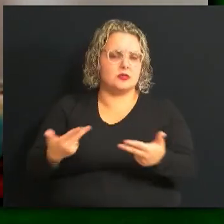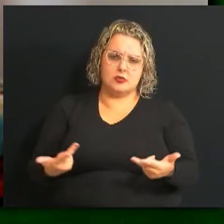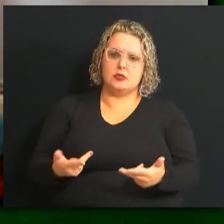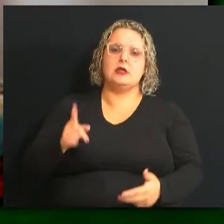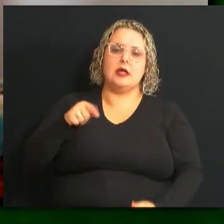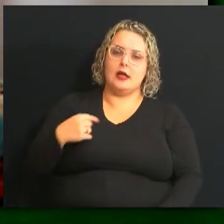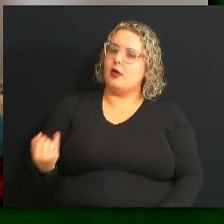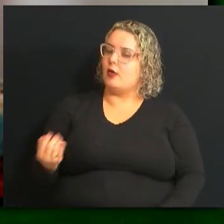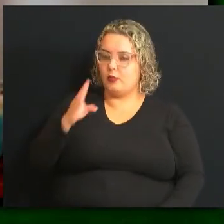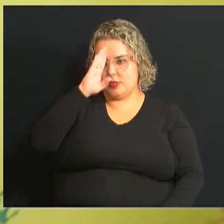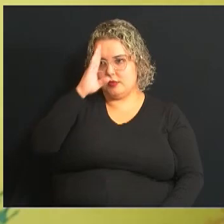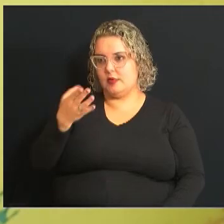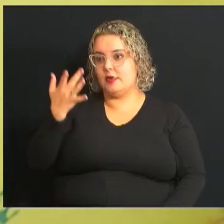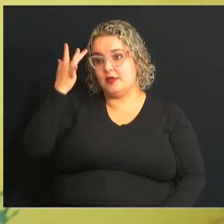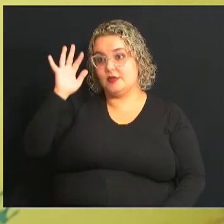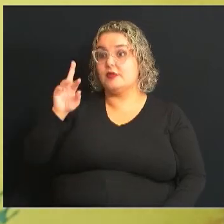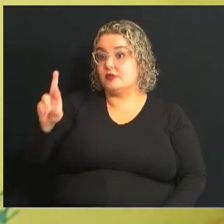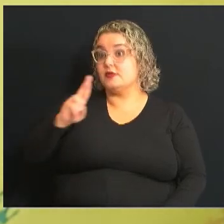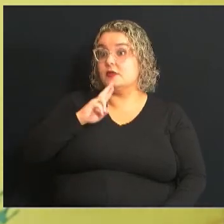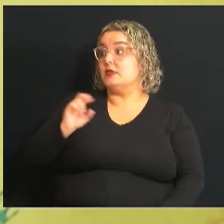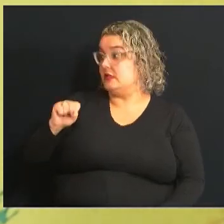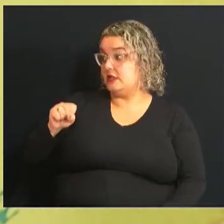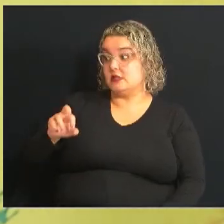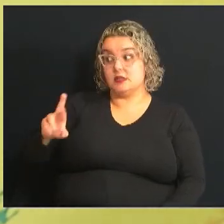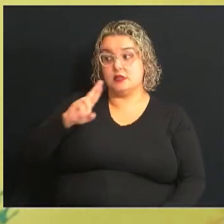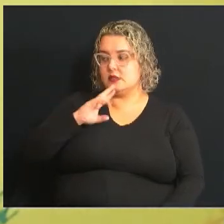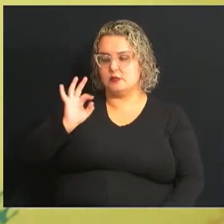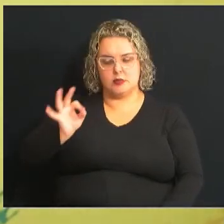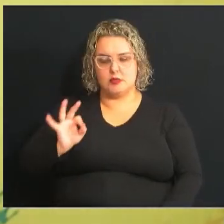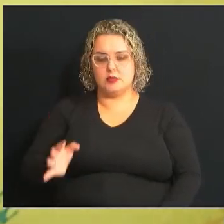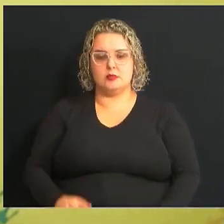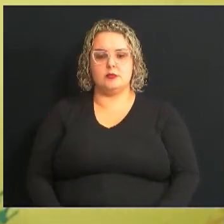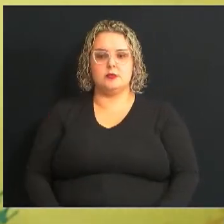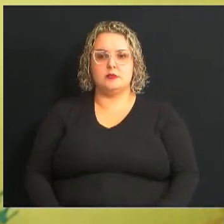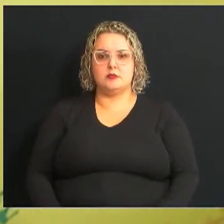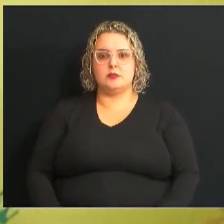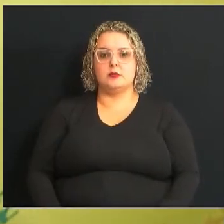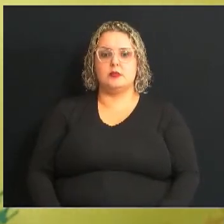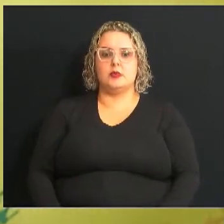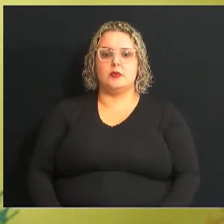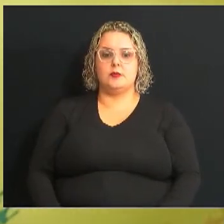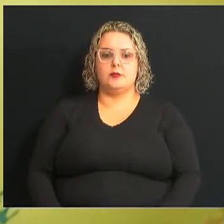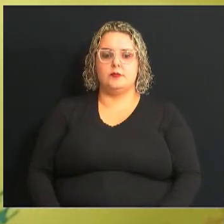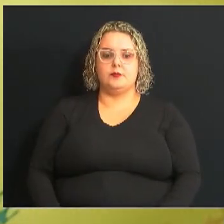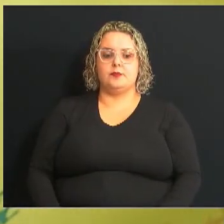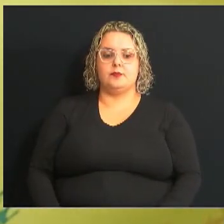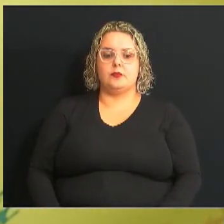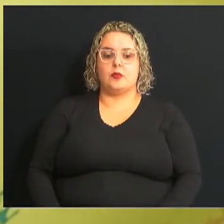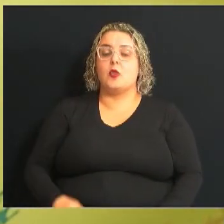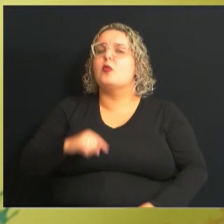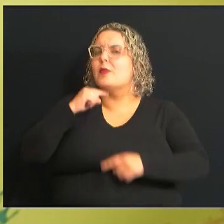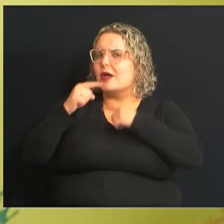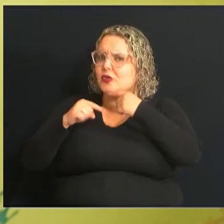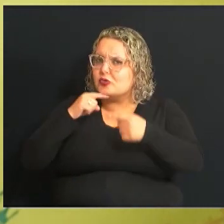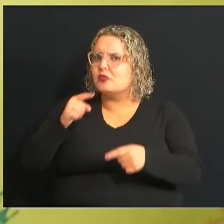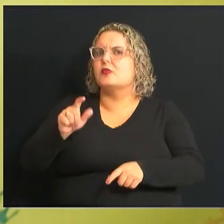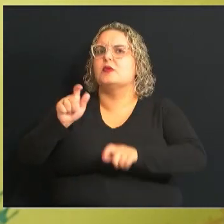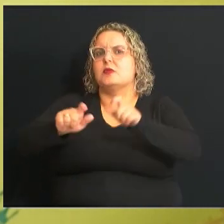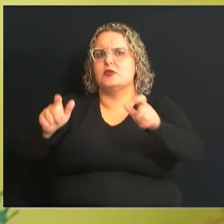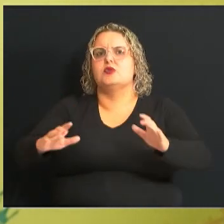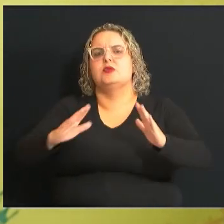não sei se eu respondi a sua. Não, respondeu, sem dúvida. E uma dúvida que certamente muita gente que está em